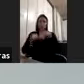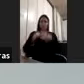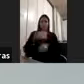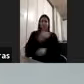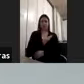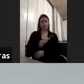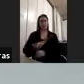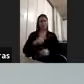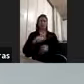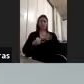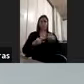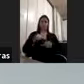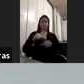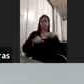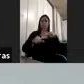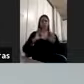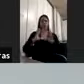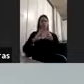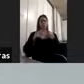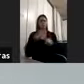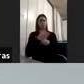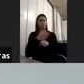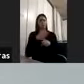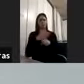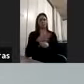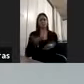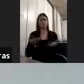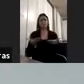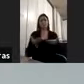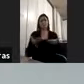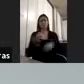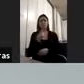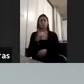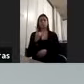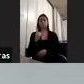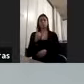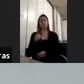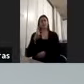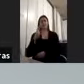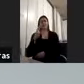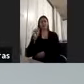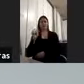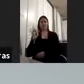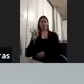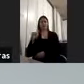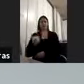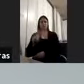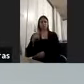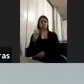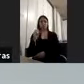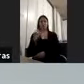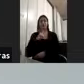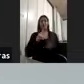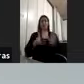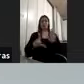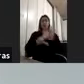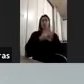governo Richa, e agora estamos vivendo o governo Ratinho. E nós temos uma lei, como você disse no início, a lei